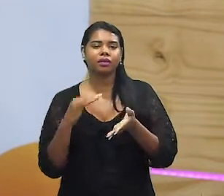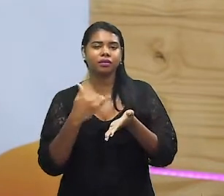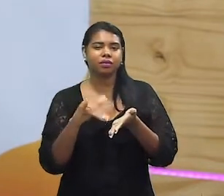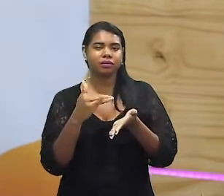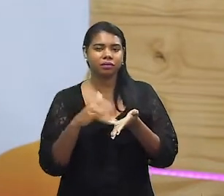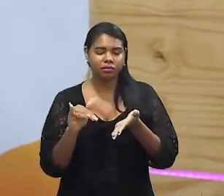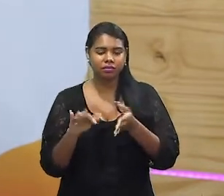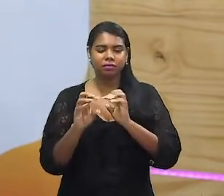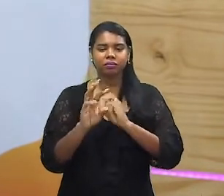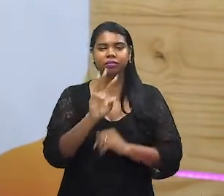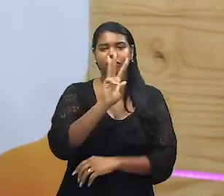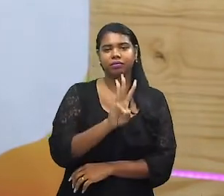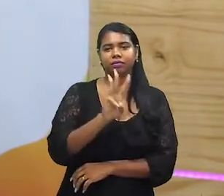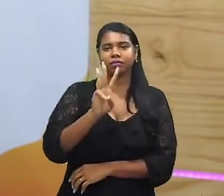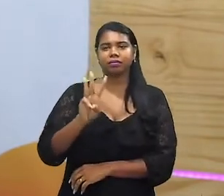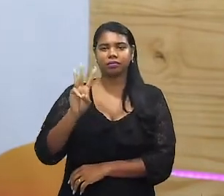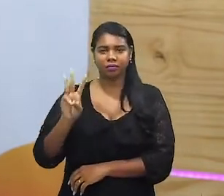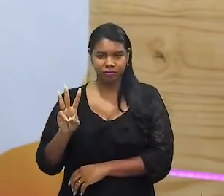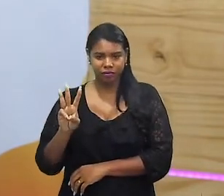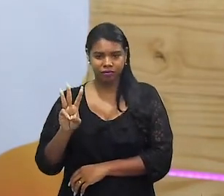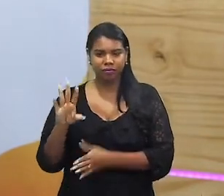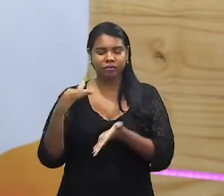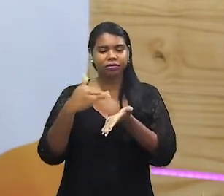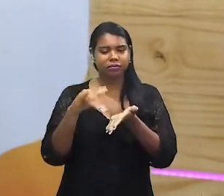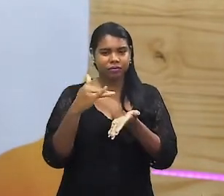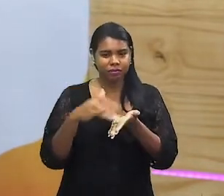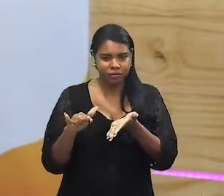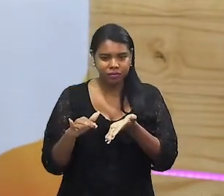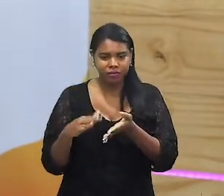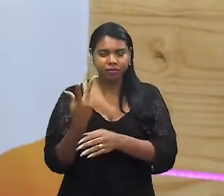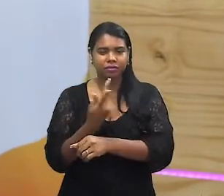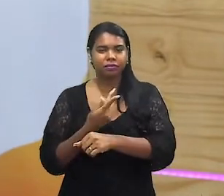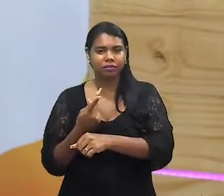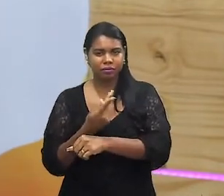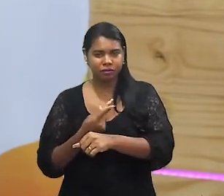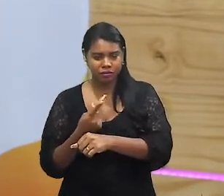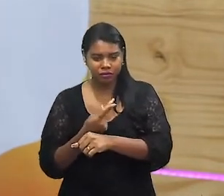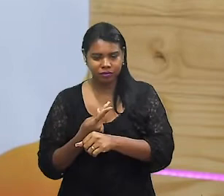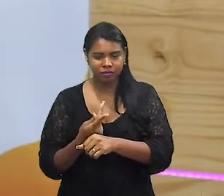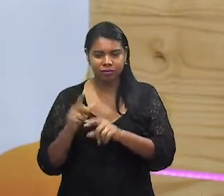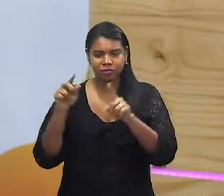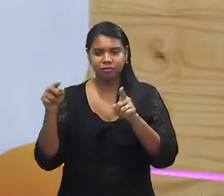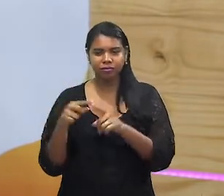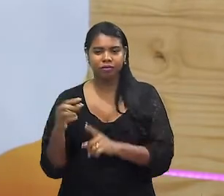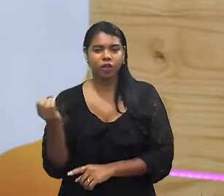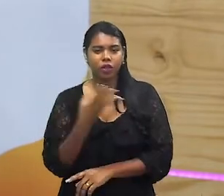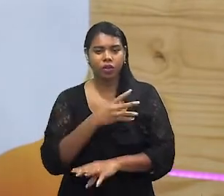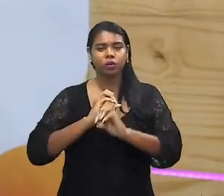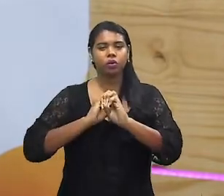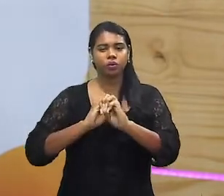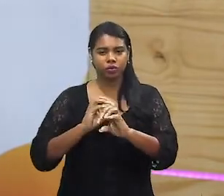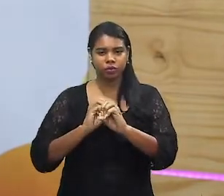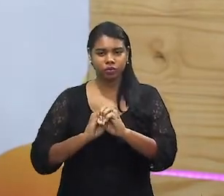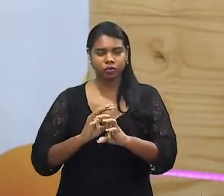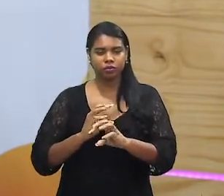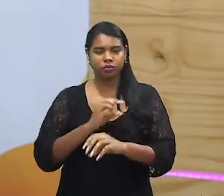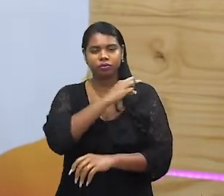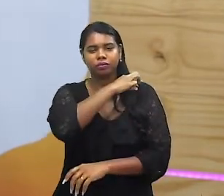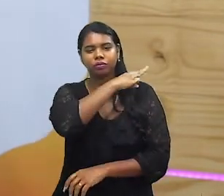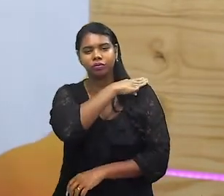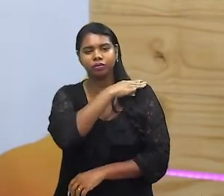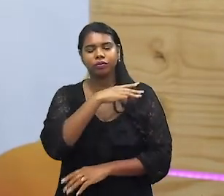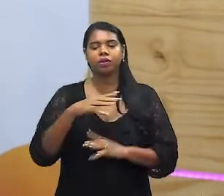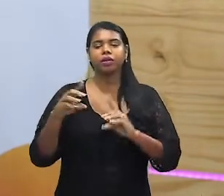vai lá no site, vai procurar uma caixinha, né, um box chamado Novo Ensino Médio, e você vai encontrar